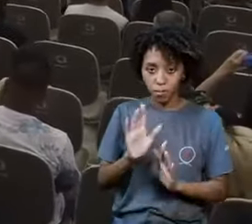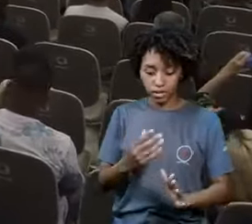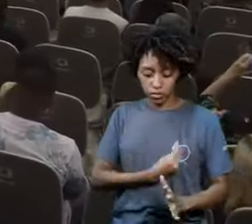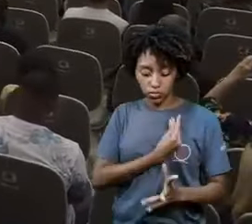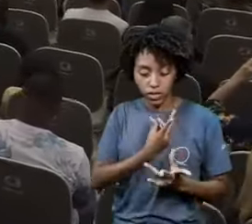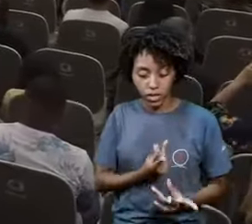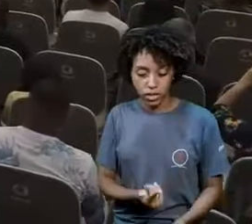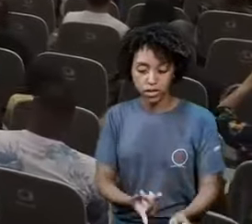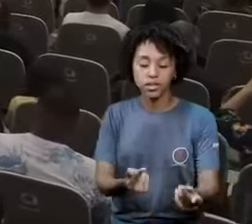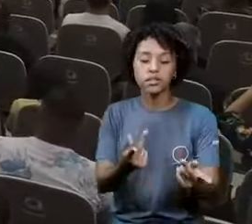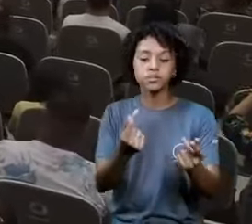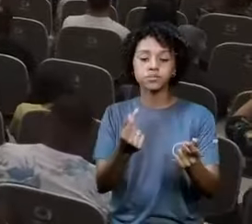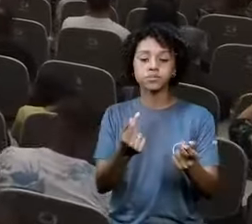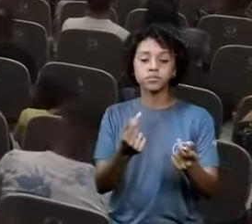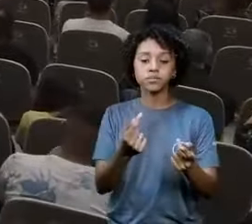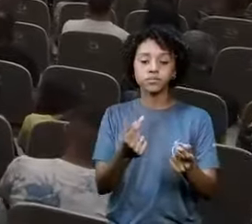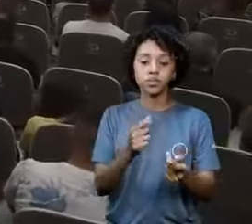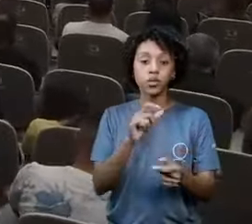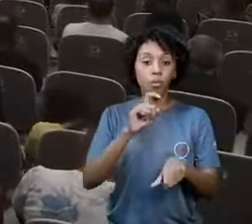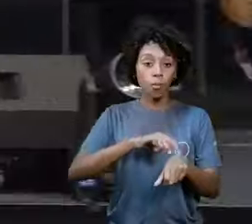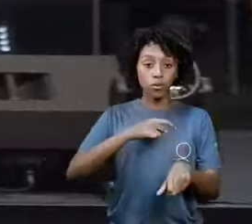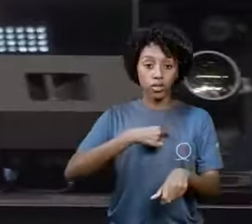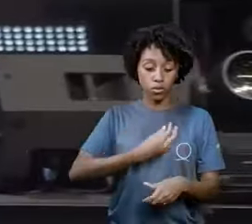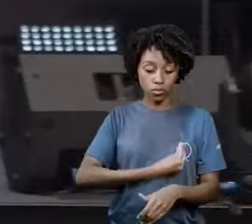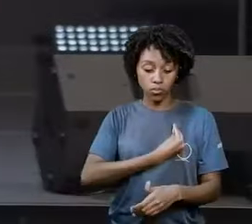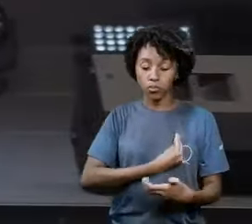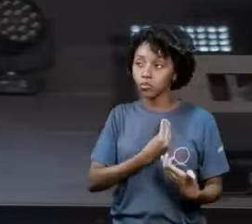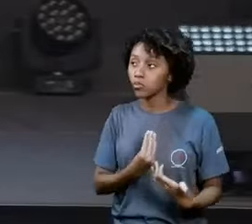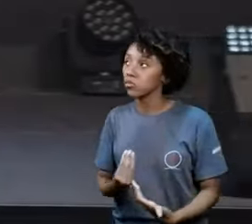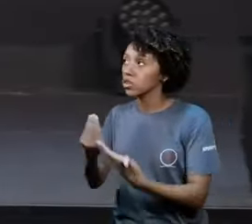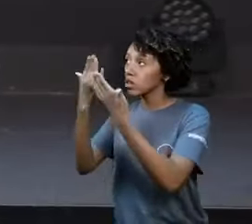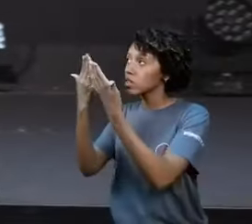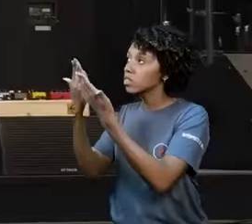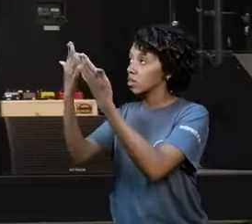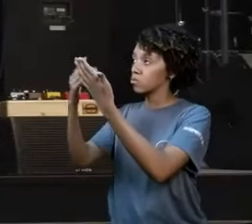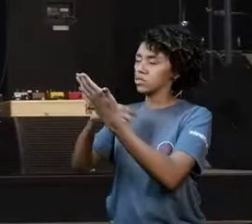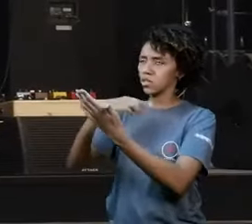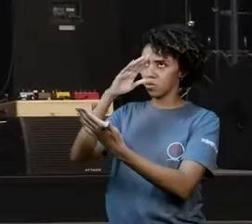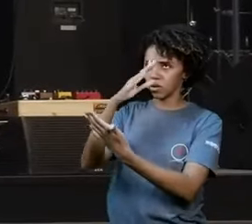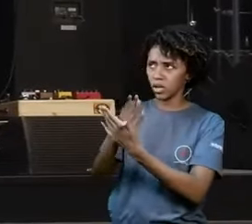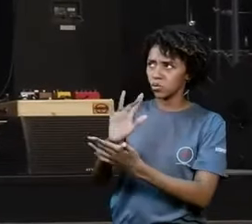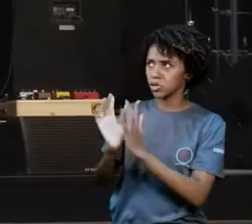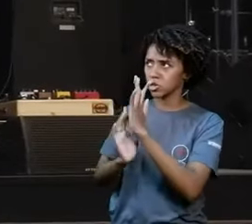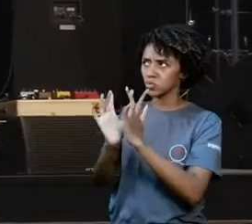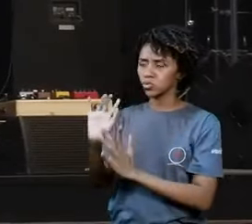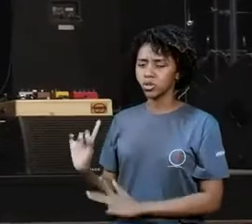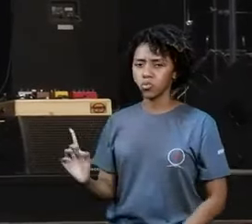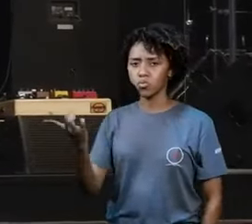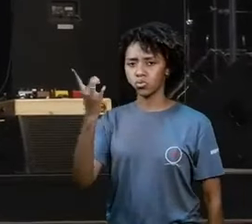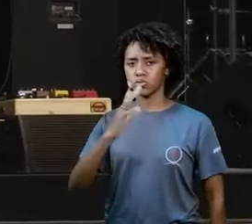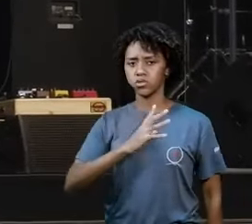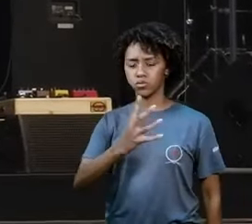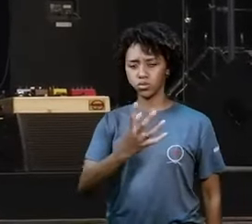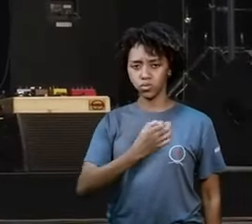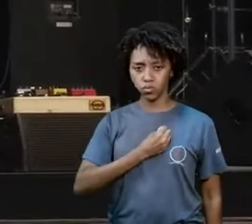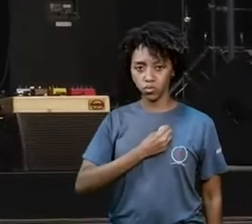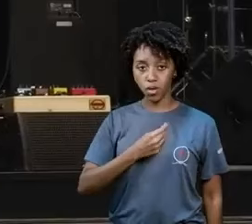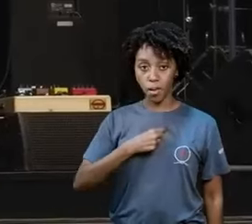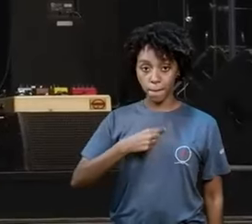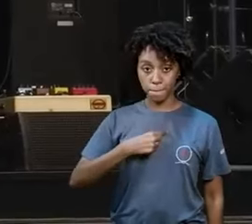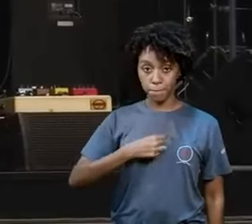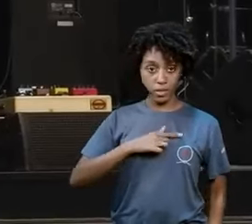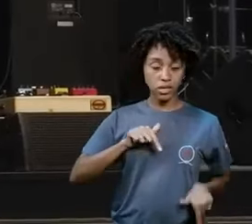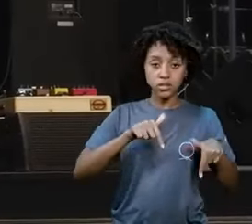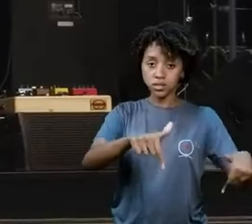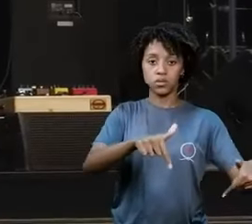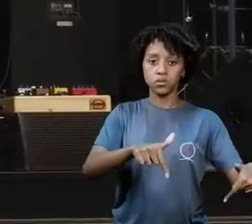eterna quando eu entrego minha vida a Cristo e quando eu creio que Jesus é meu único salvador é minha ação a